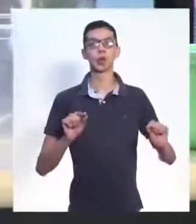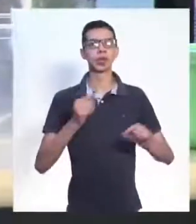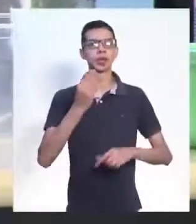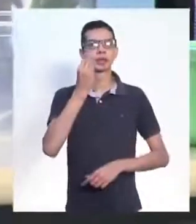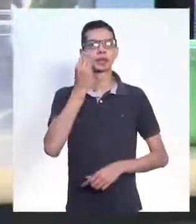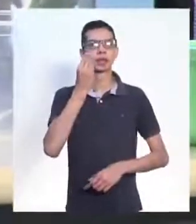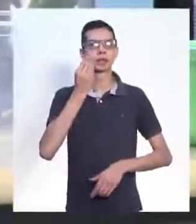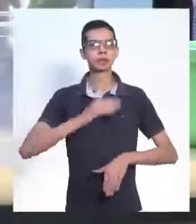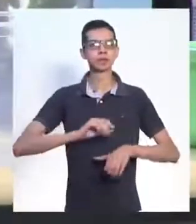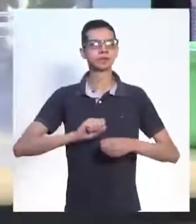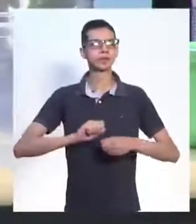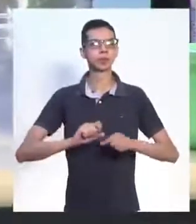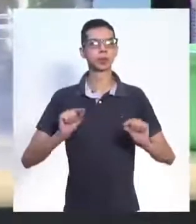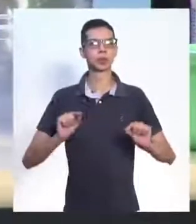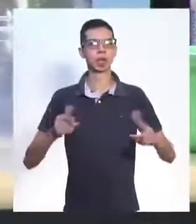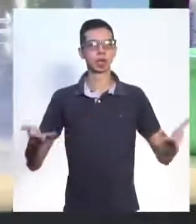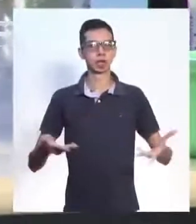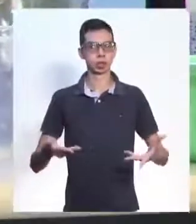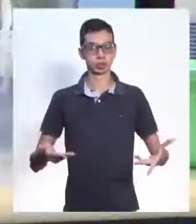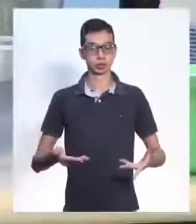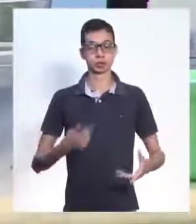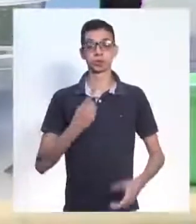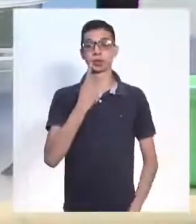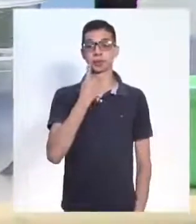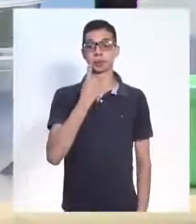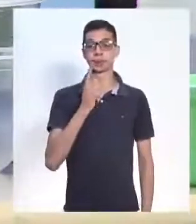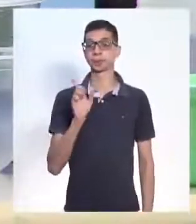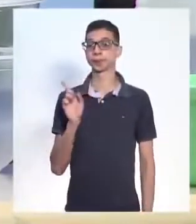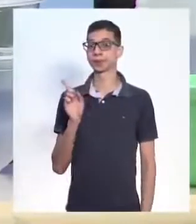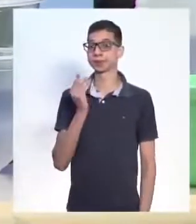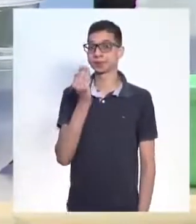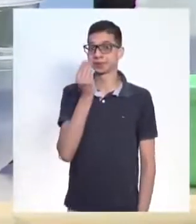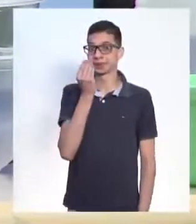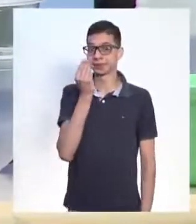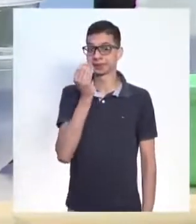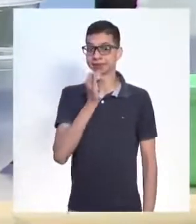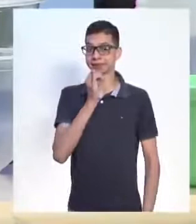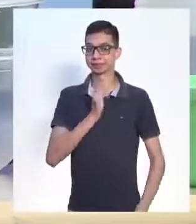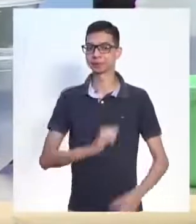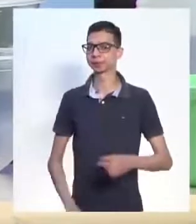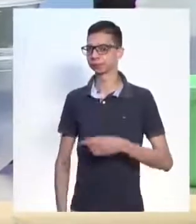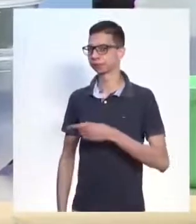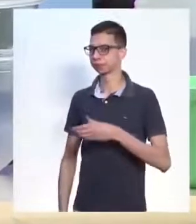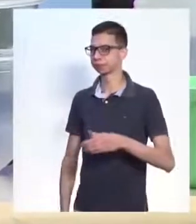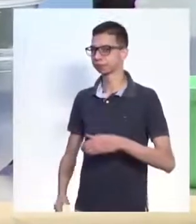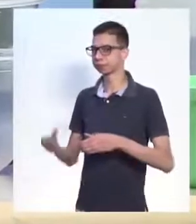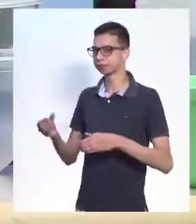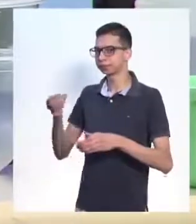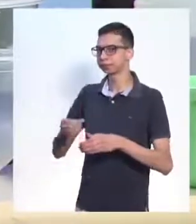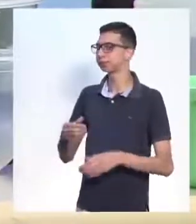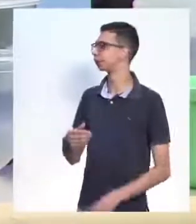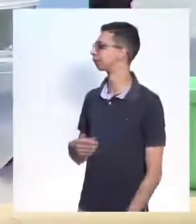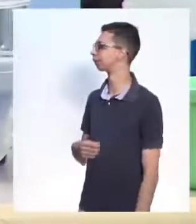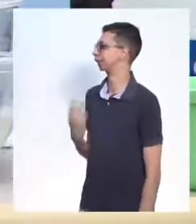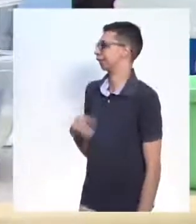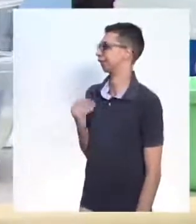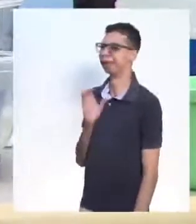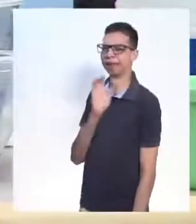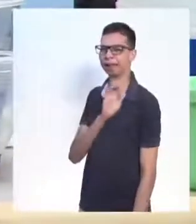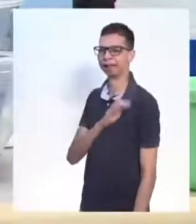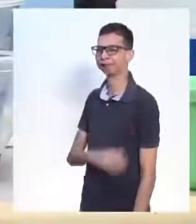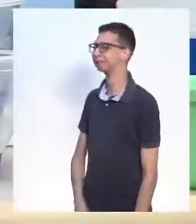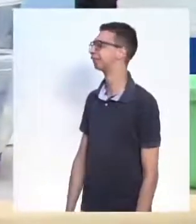tentar fazer? Eu vou colocar, no caso o frasco aqui, ó, aqui dentro. Aqui